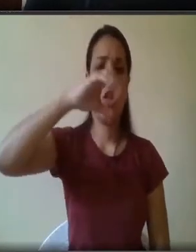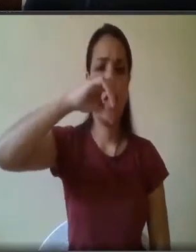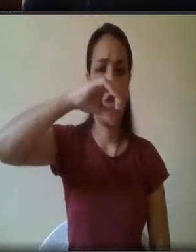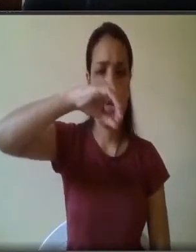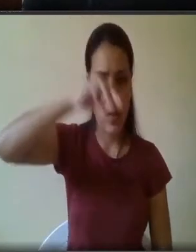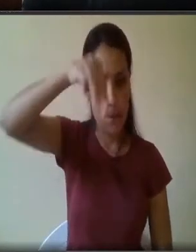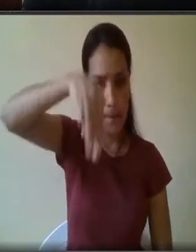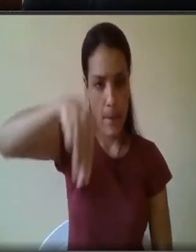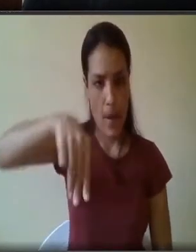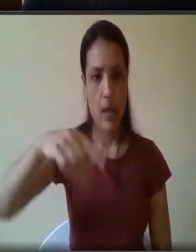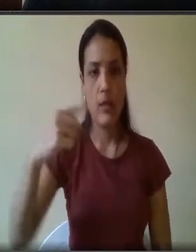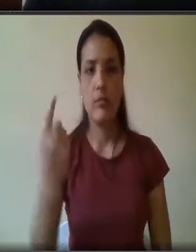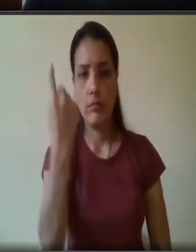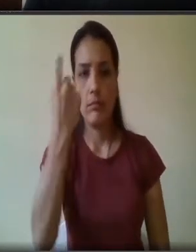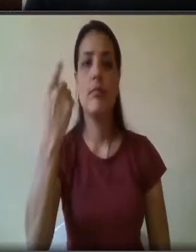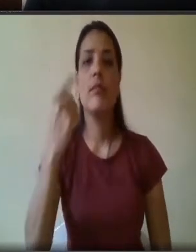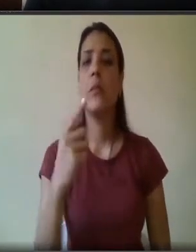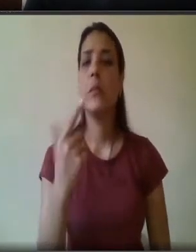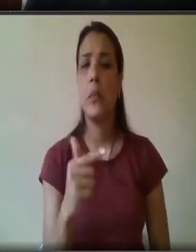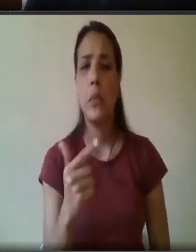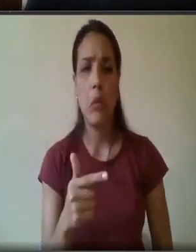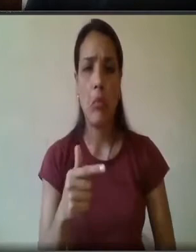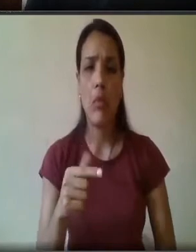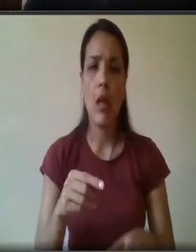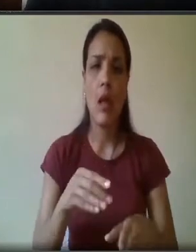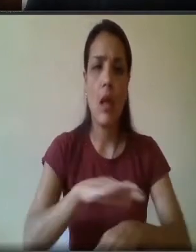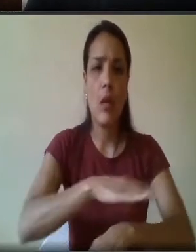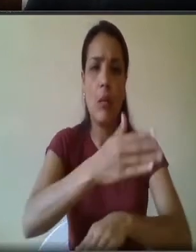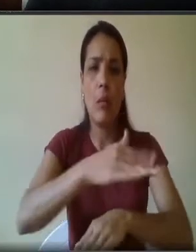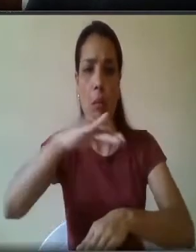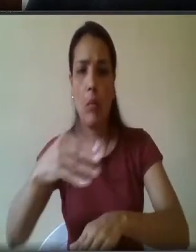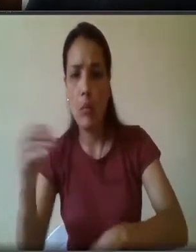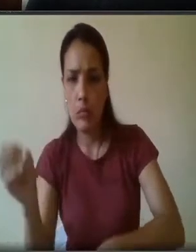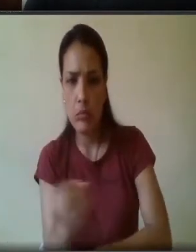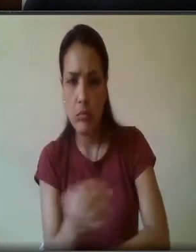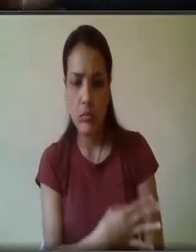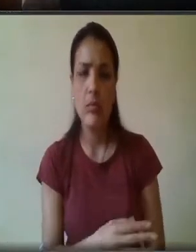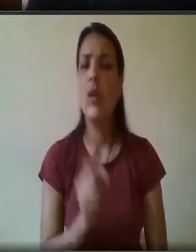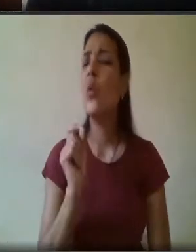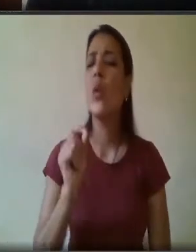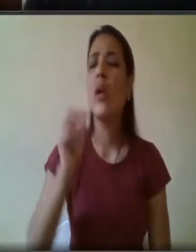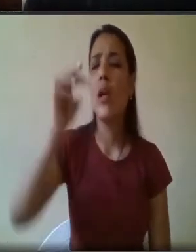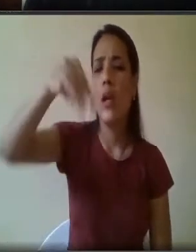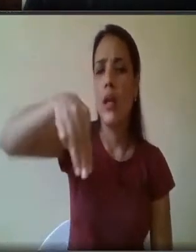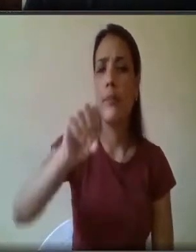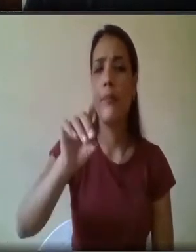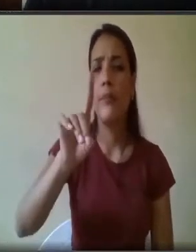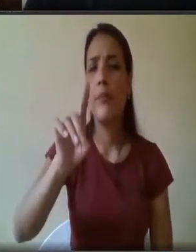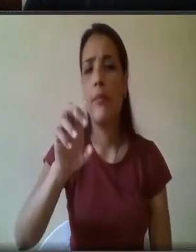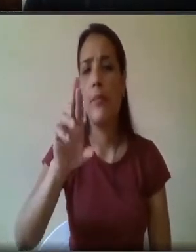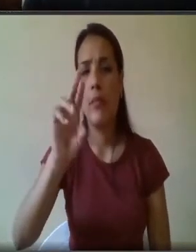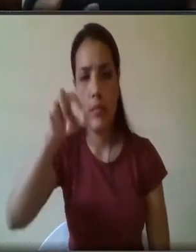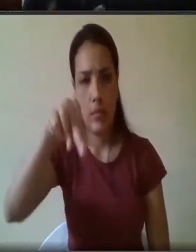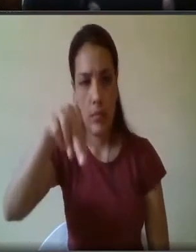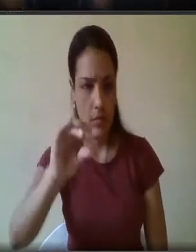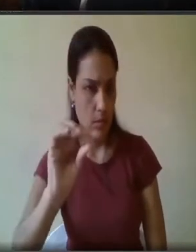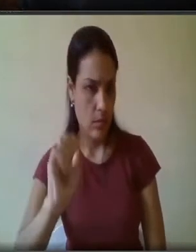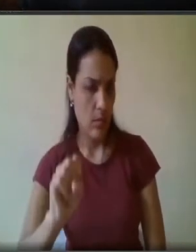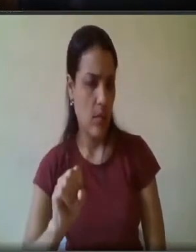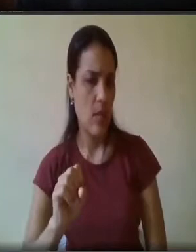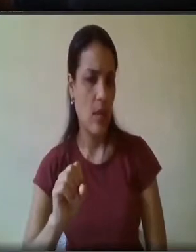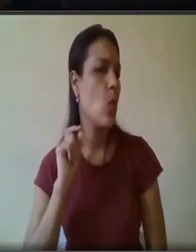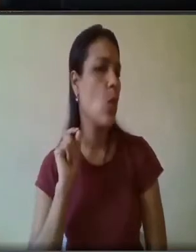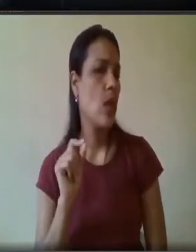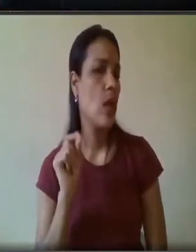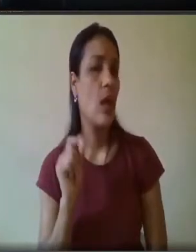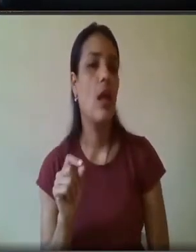moderno. E aí alguém um dia me perguntou, mas o que é moderno? Quando você fala de geomorfologia, moderno é o que aconteceu